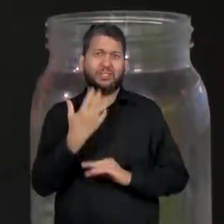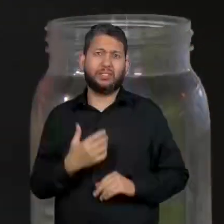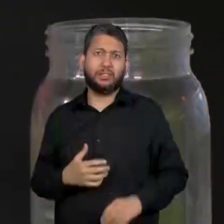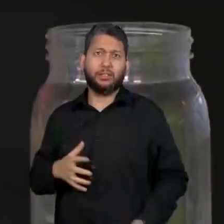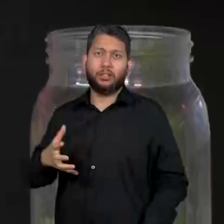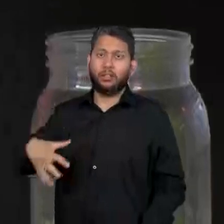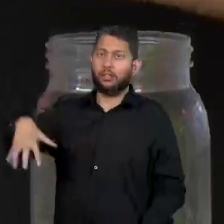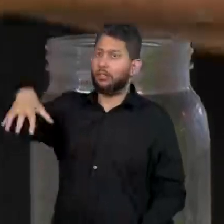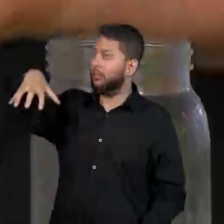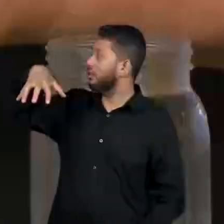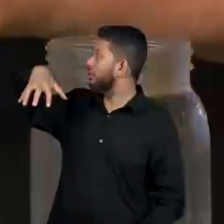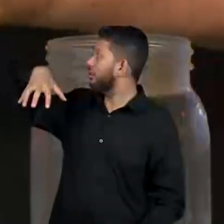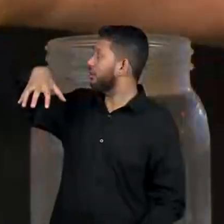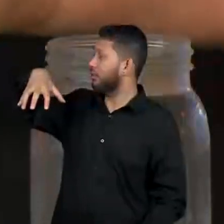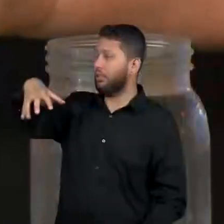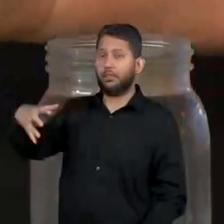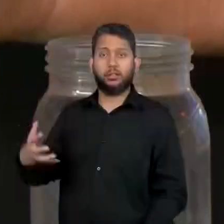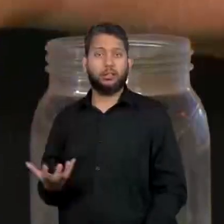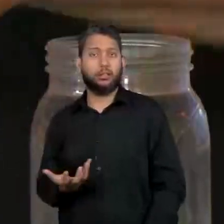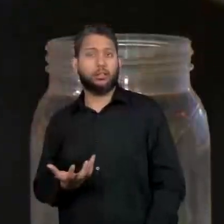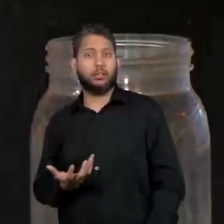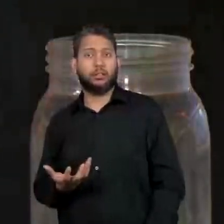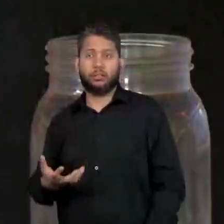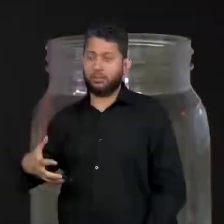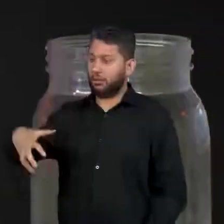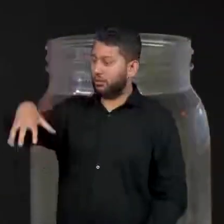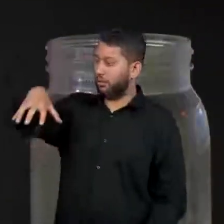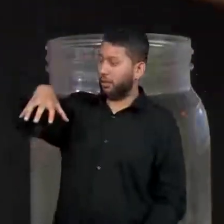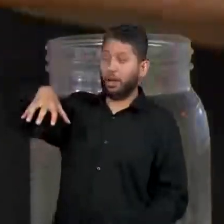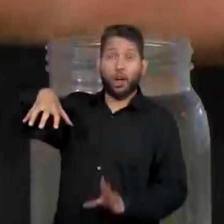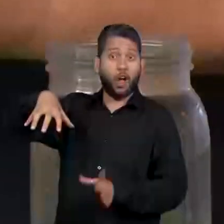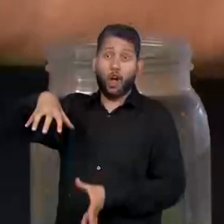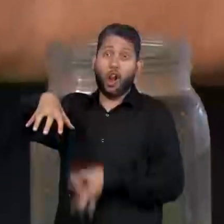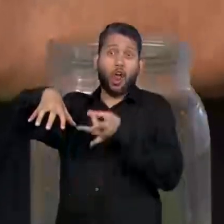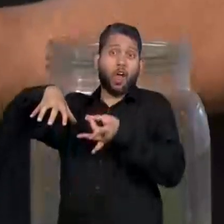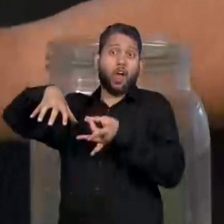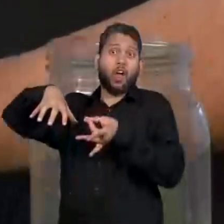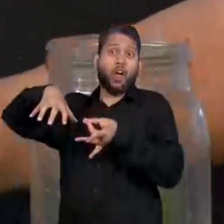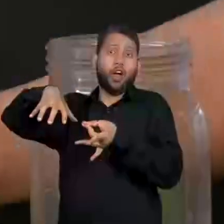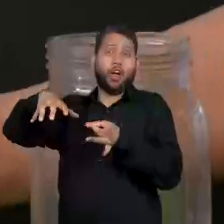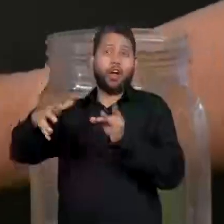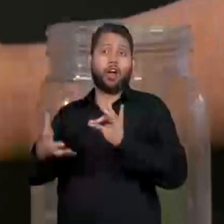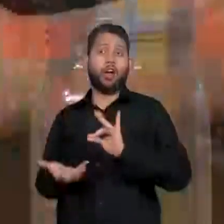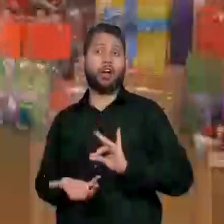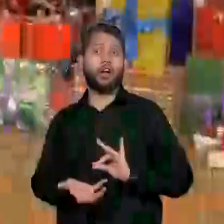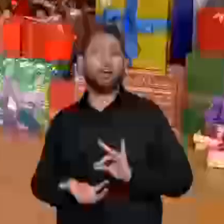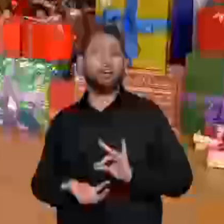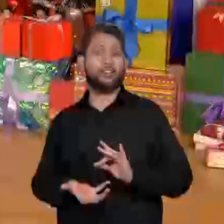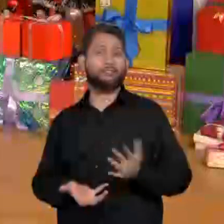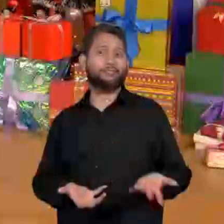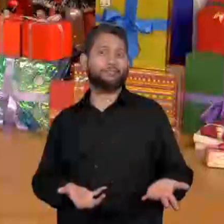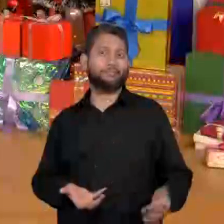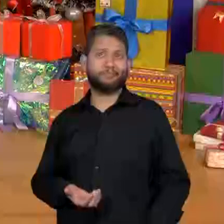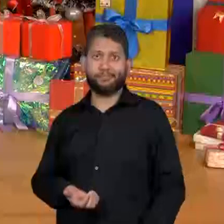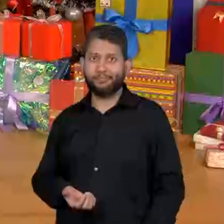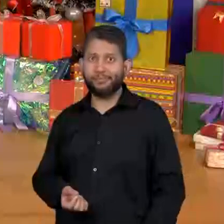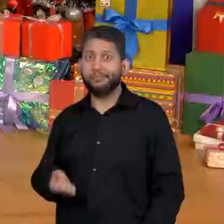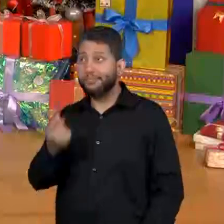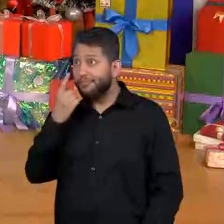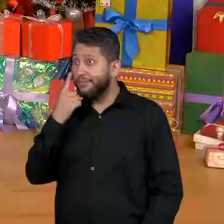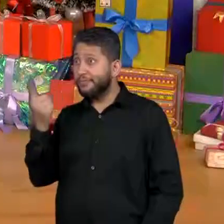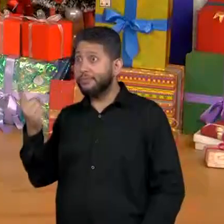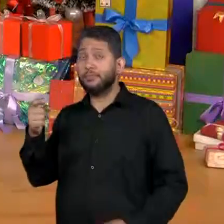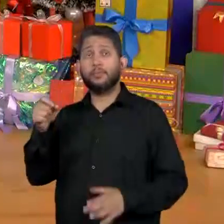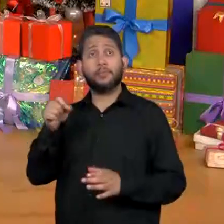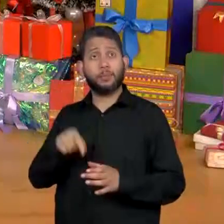ó. Tá tão compactado Sim. que a terra não sai. Olha só, essa plantinha que você fez o